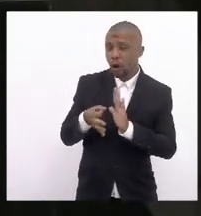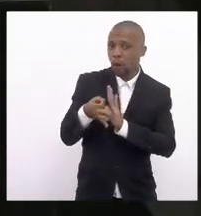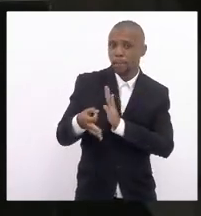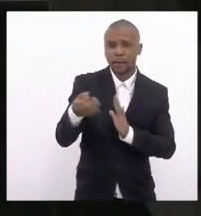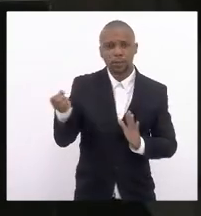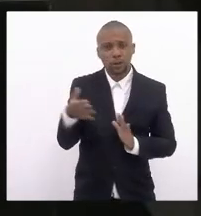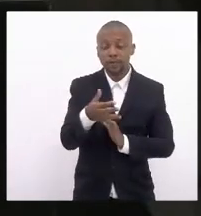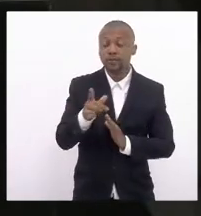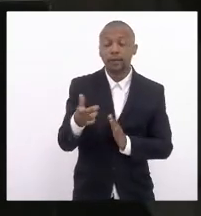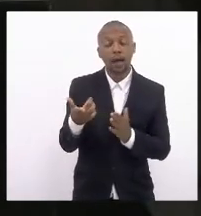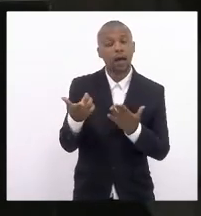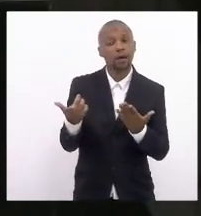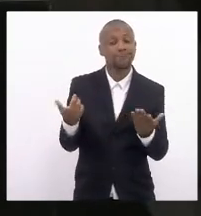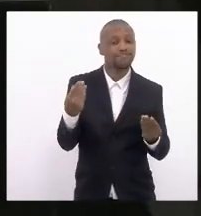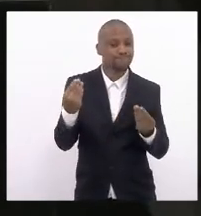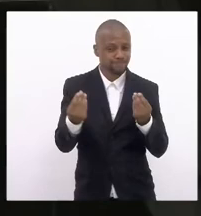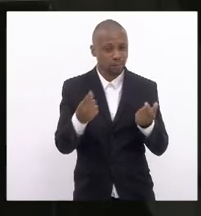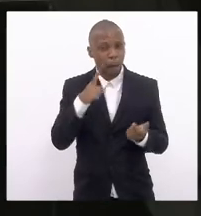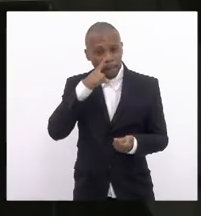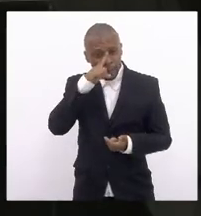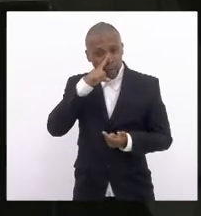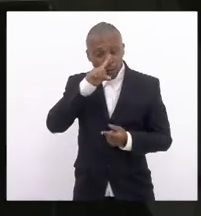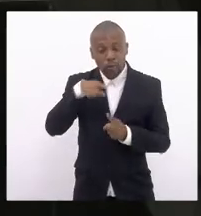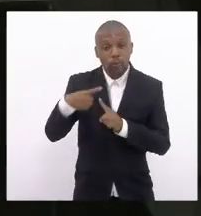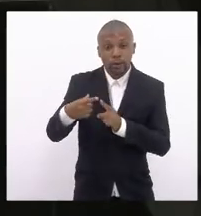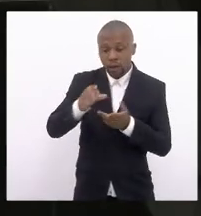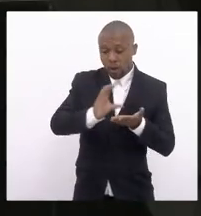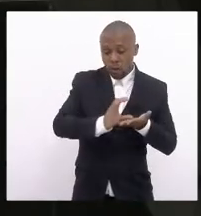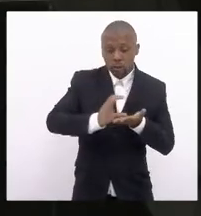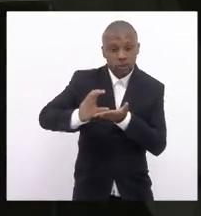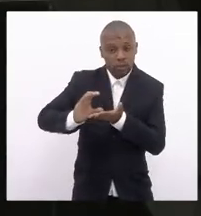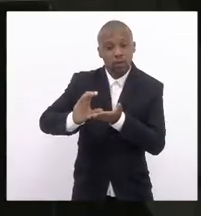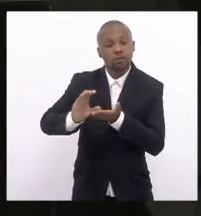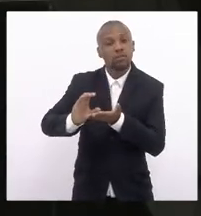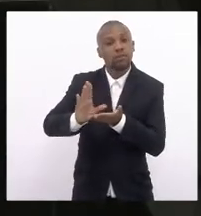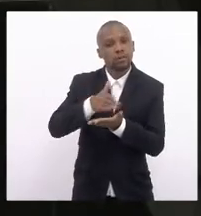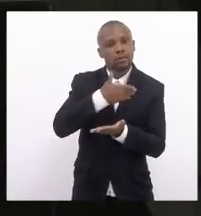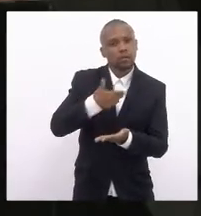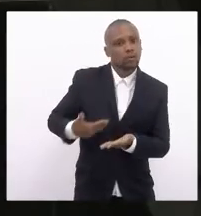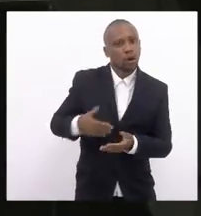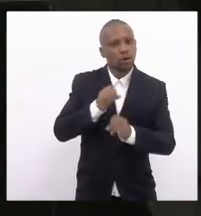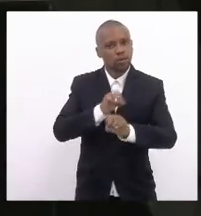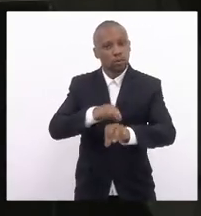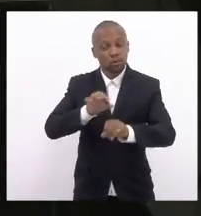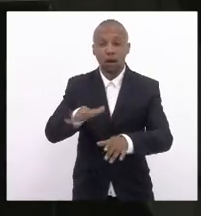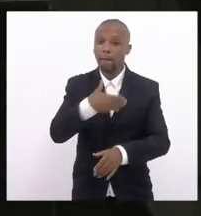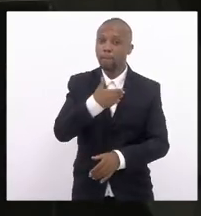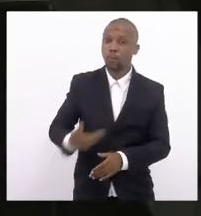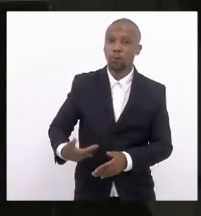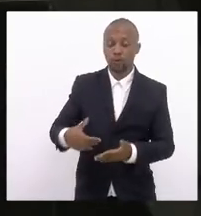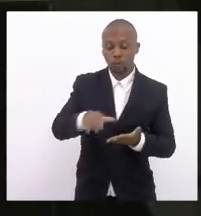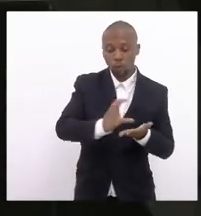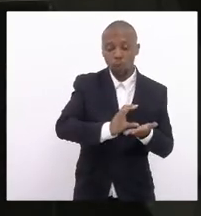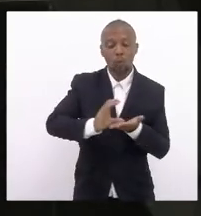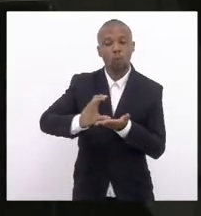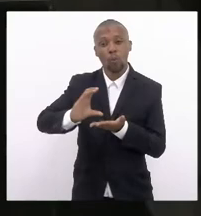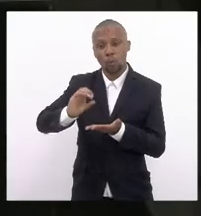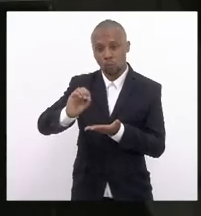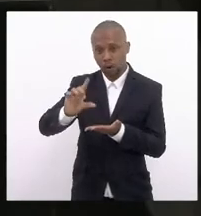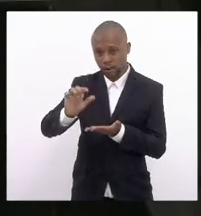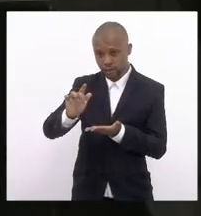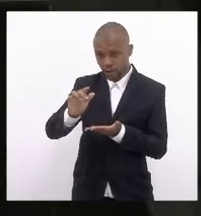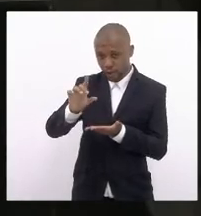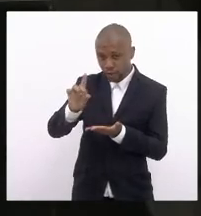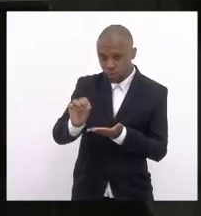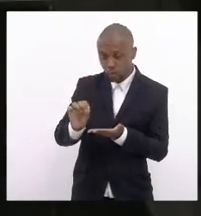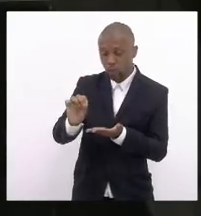Isso é até perigoso, porque o Conselho Estadual de Educação é um órgão público, um órgão de Estado, um órgão colegiado, e não se